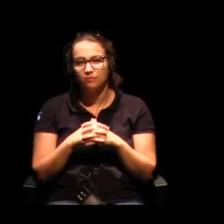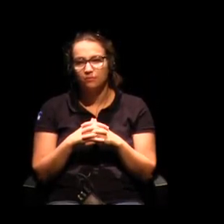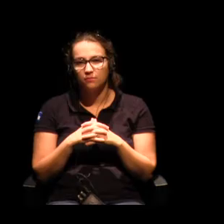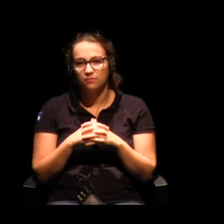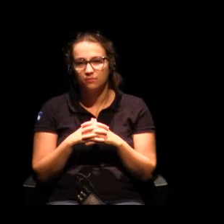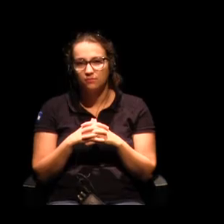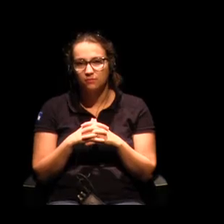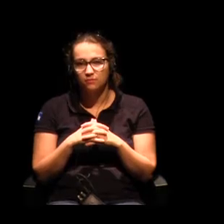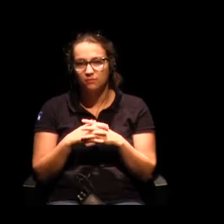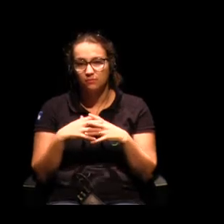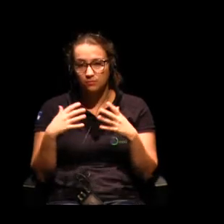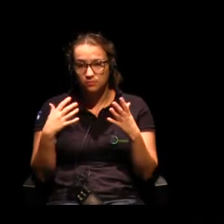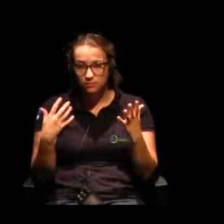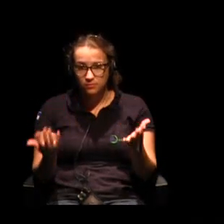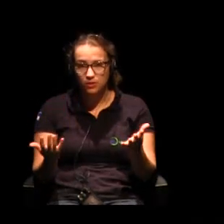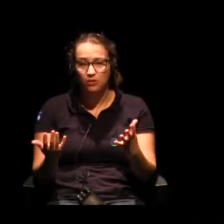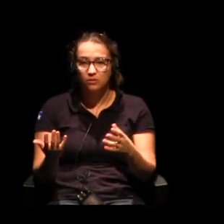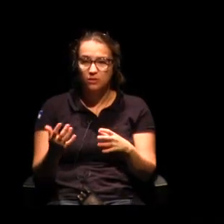e